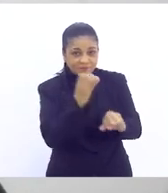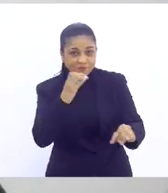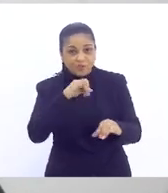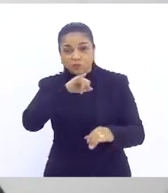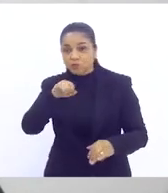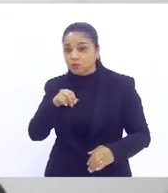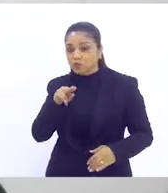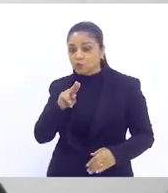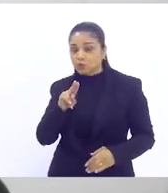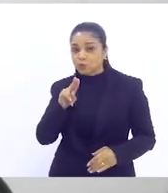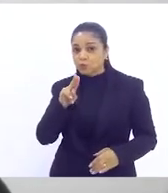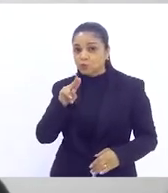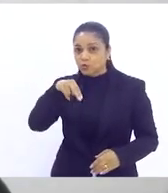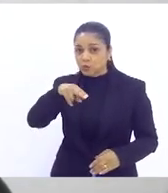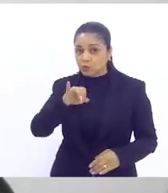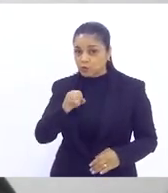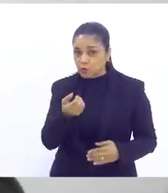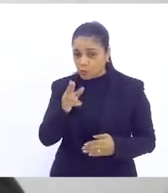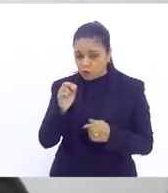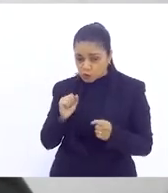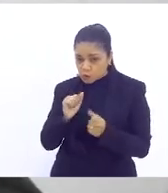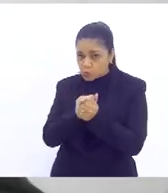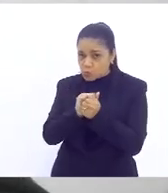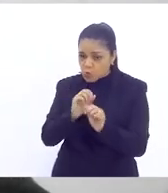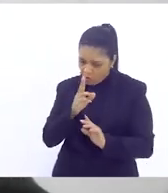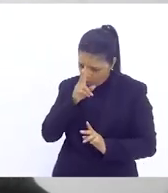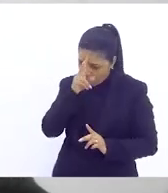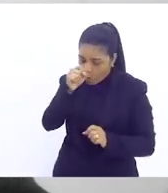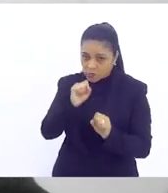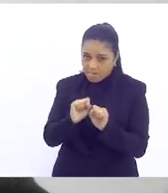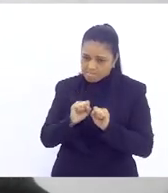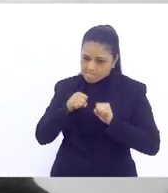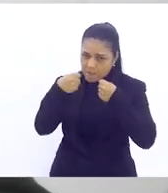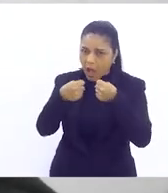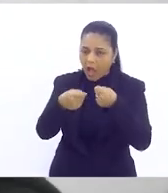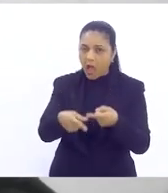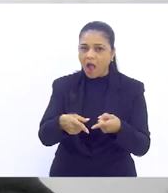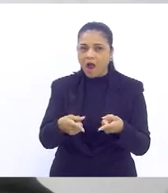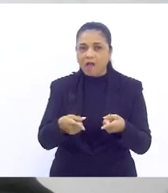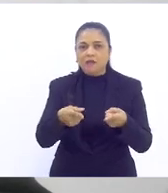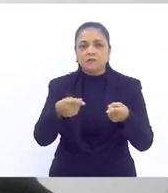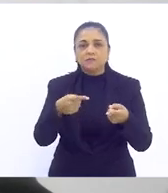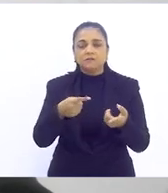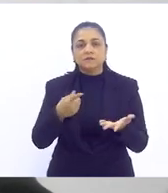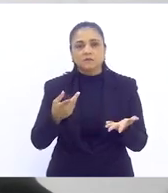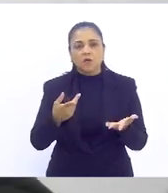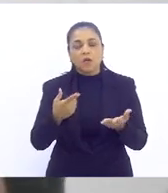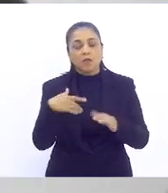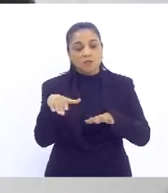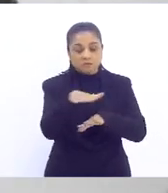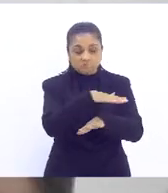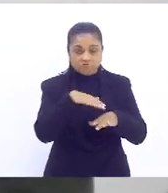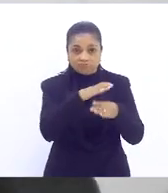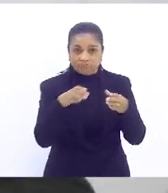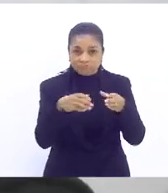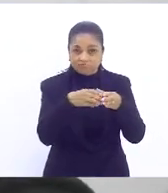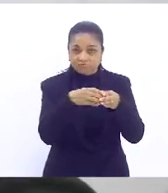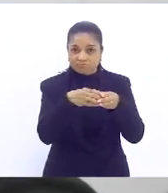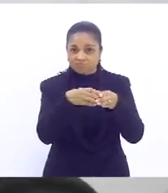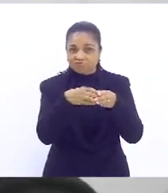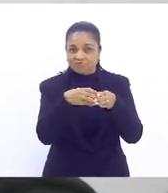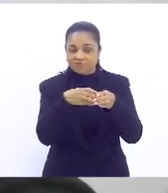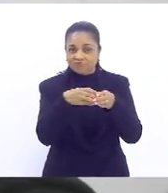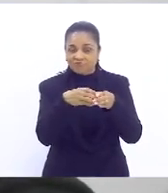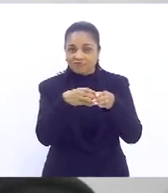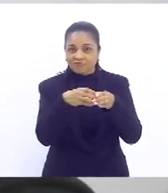vem como ninguém é ótimo então a ponto deles hoje colocarem a nossa a nossa categoria como uma das